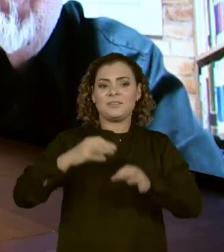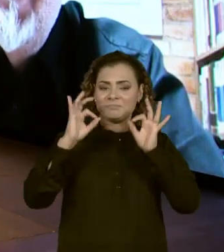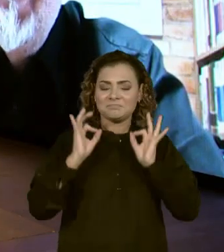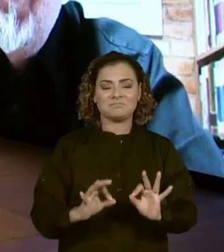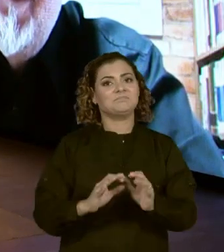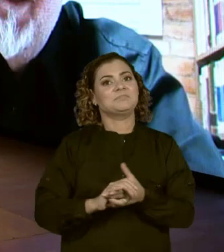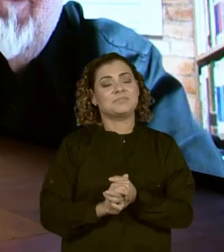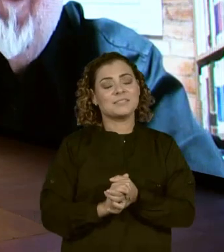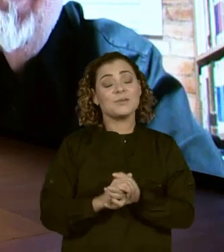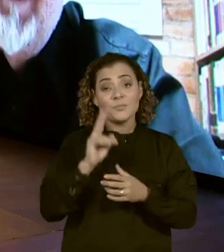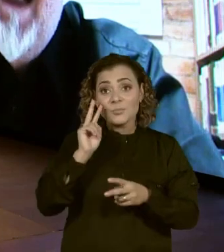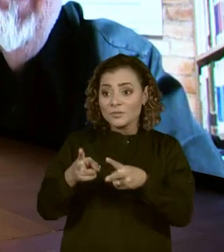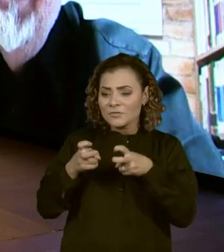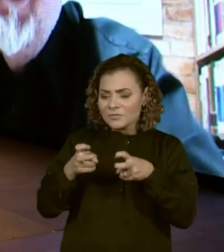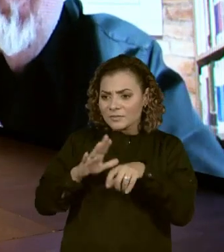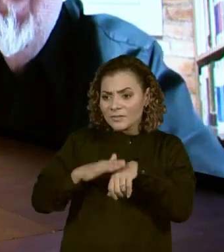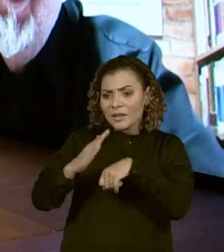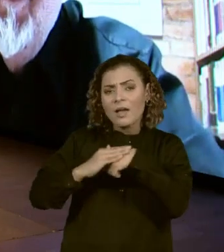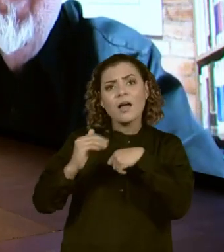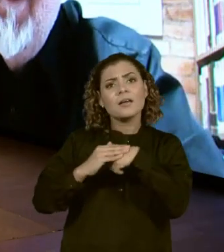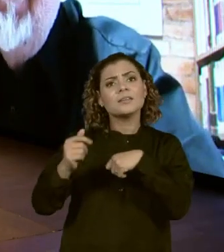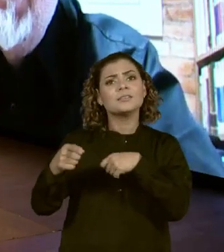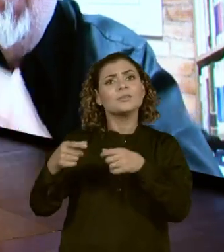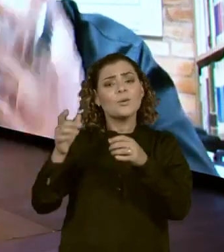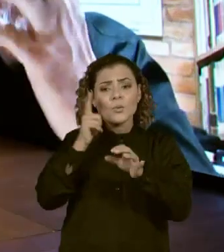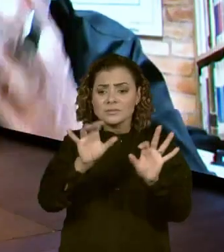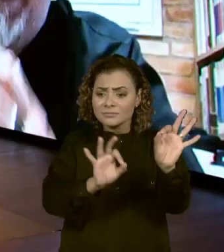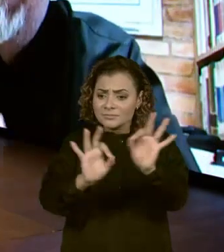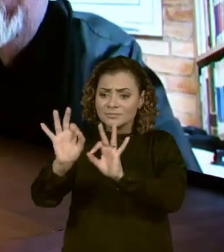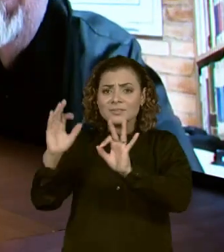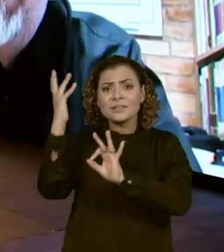vocês fizeram. Puxa vida. Eu fiquei